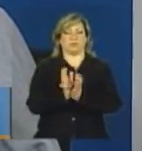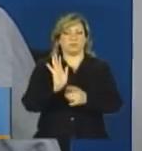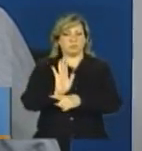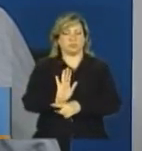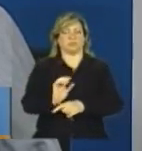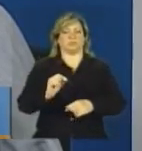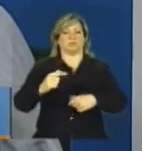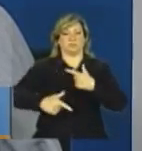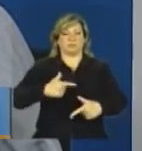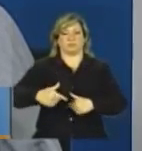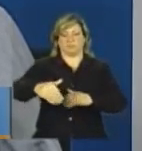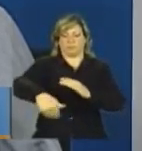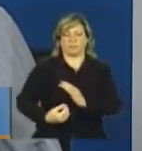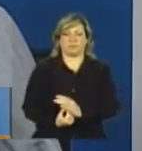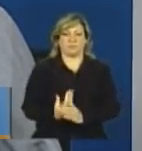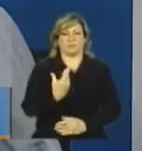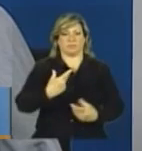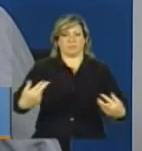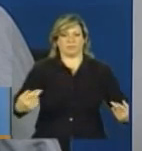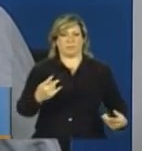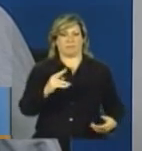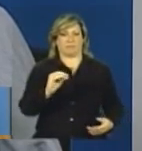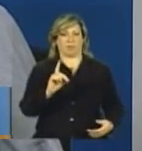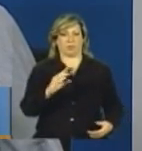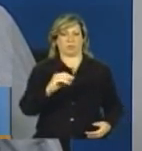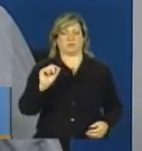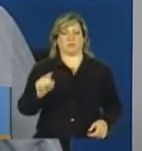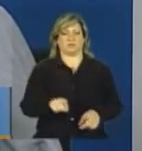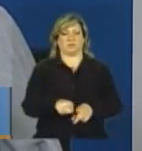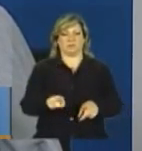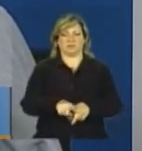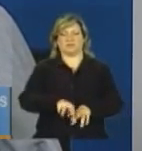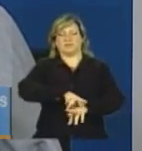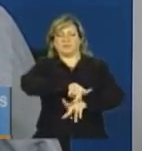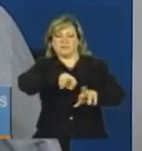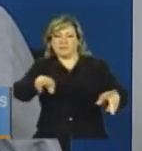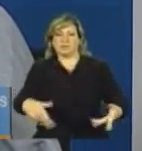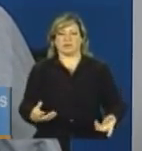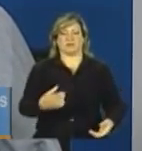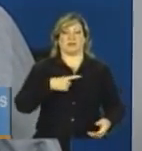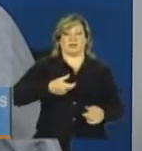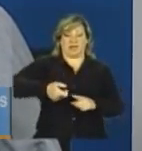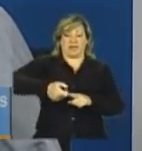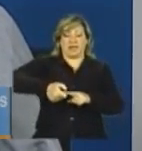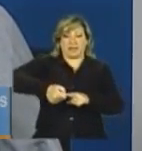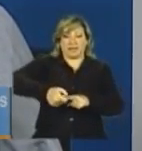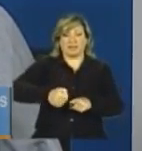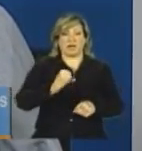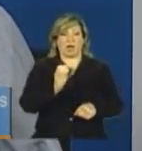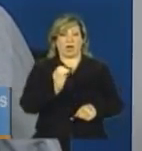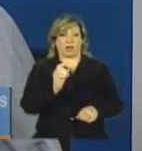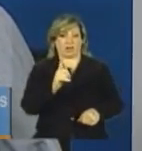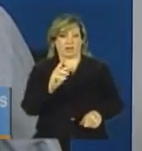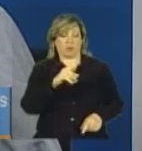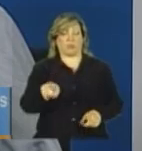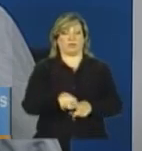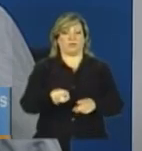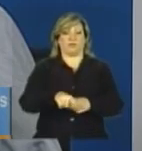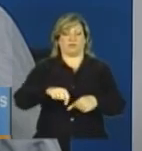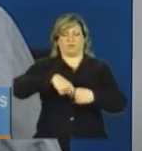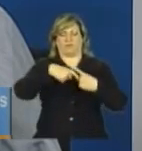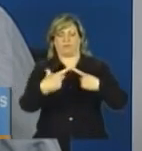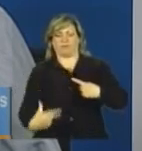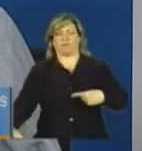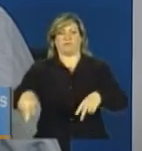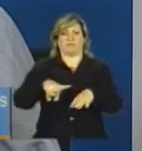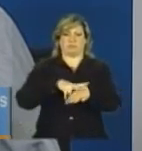alimentos, alimentos eh diversificados aí, desde grãos até hortaliças, frutas, né, de uma uma gama